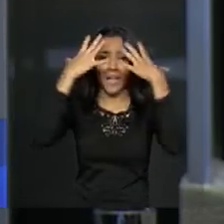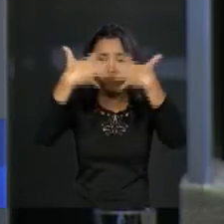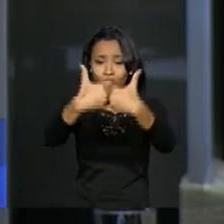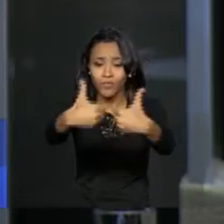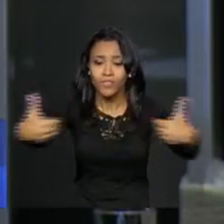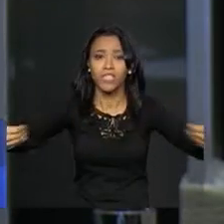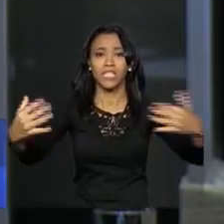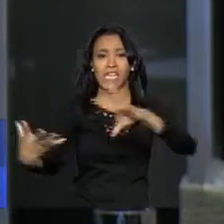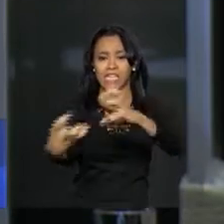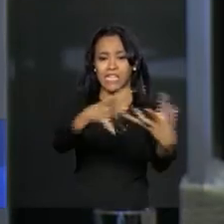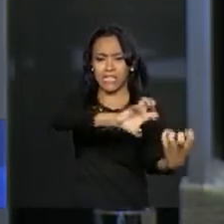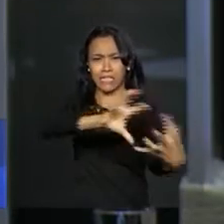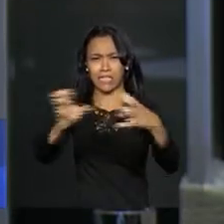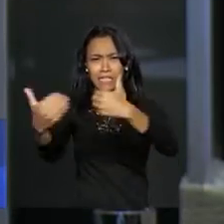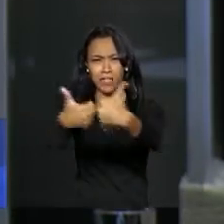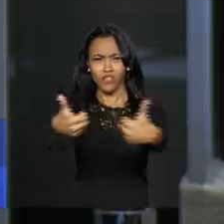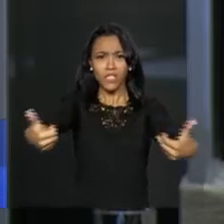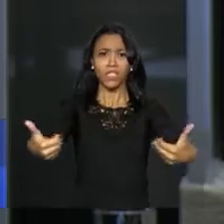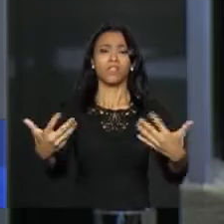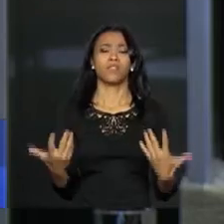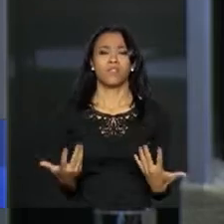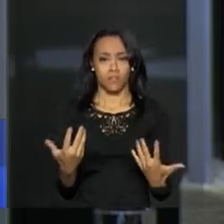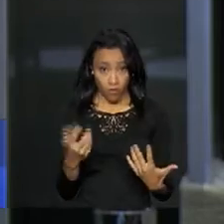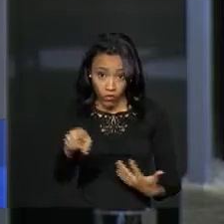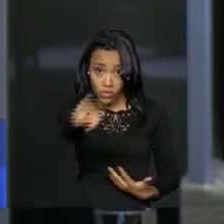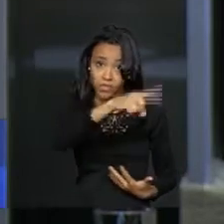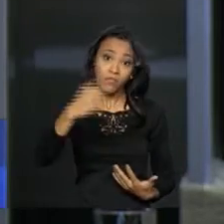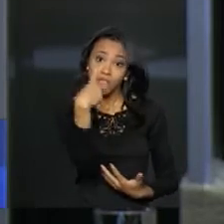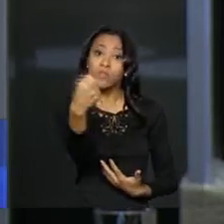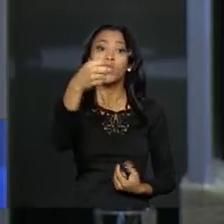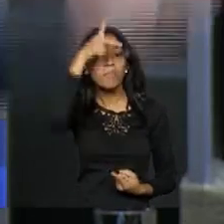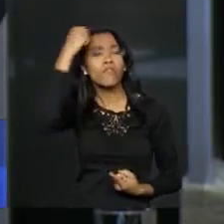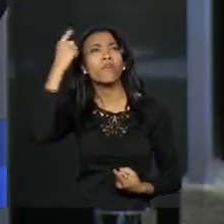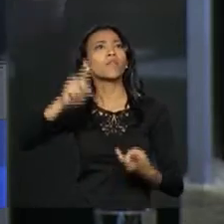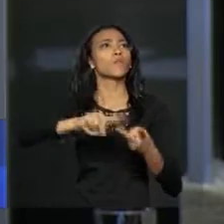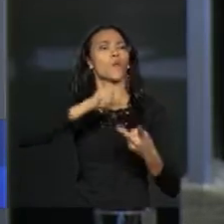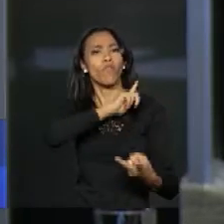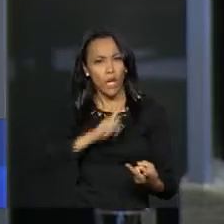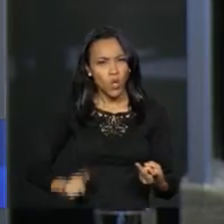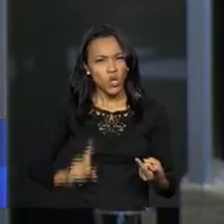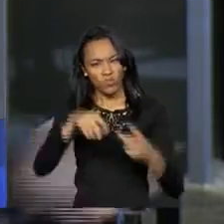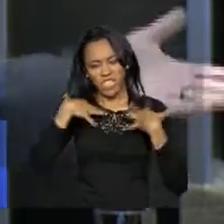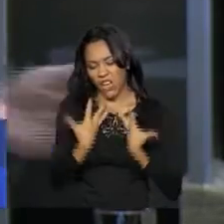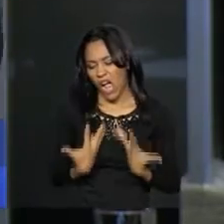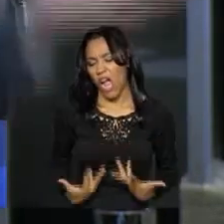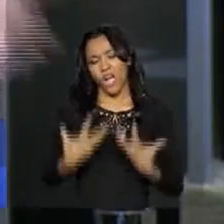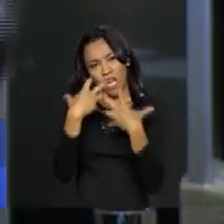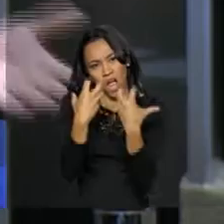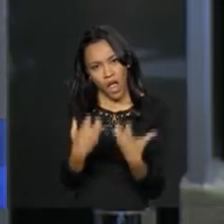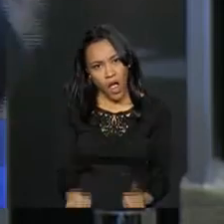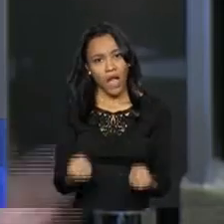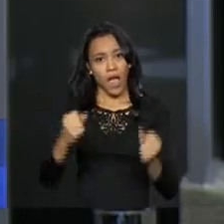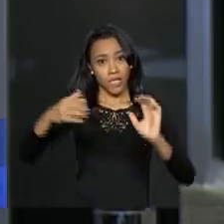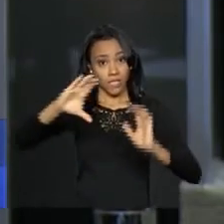eu pergunto, será que alguns de vocês que vão se eleger prefeitos e governadores, quando vocês estiverem desgastados, as câmaras